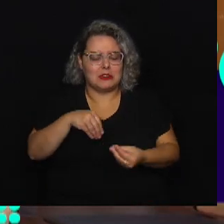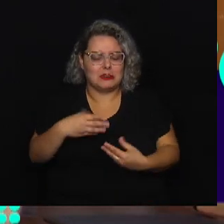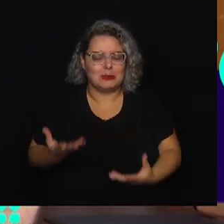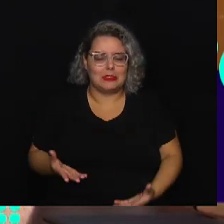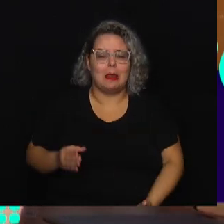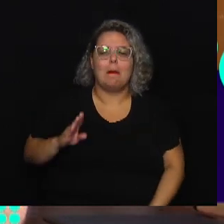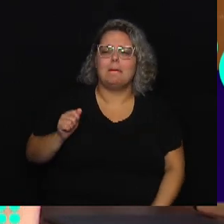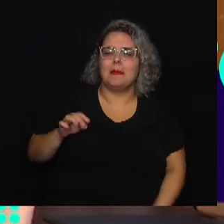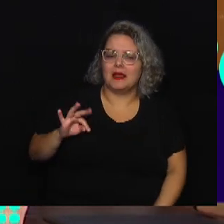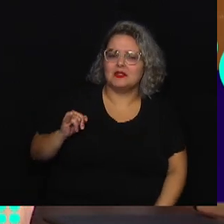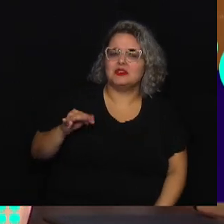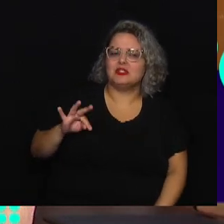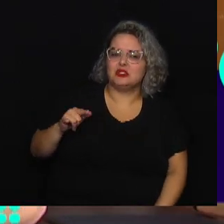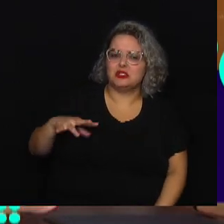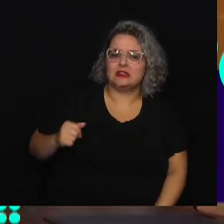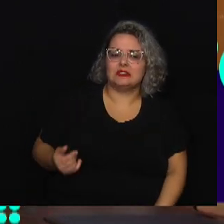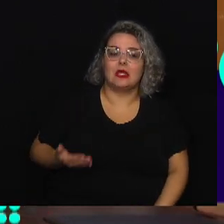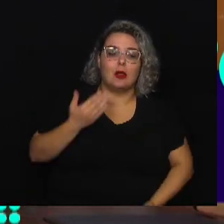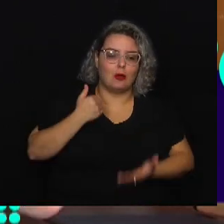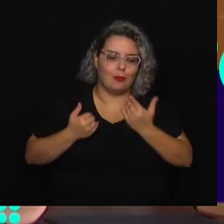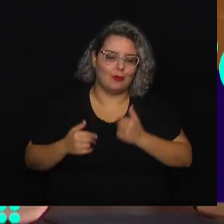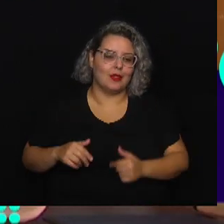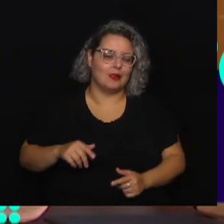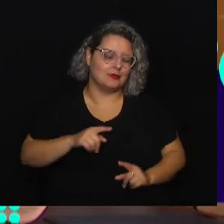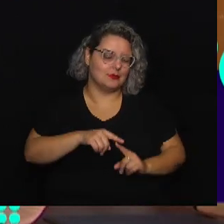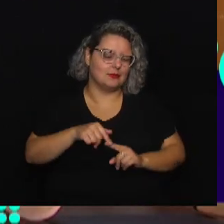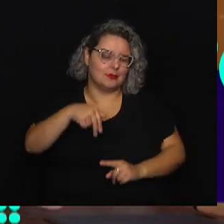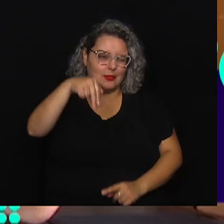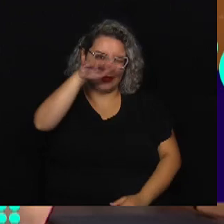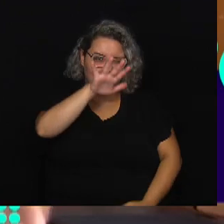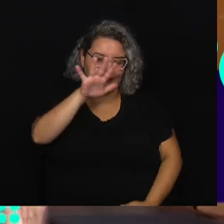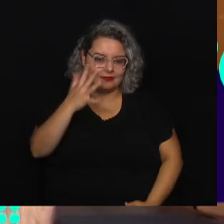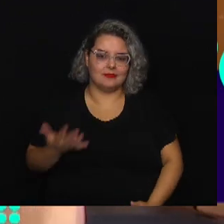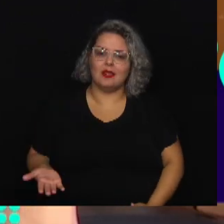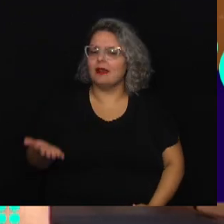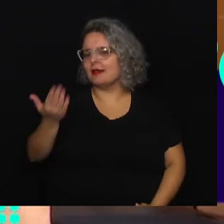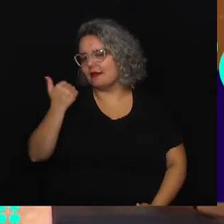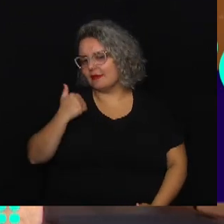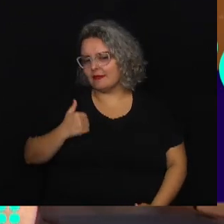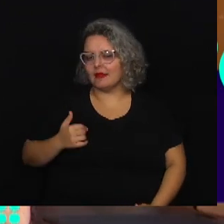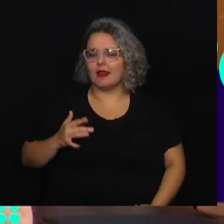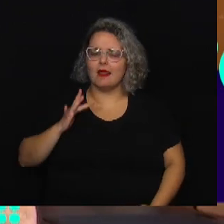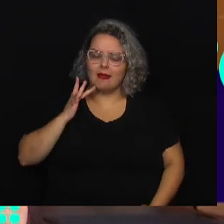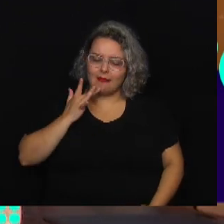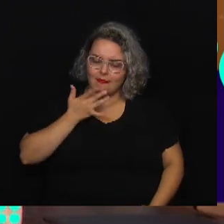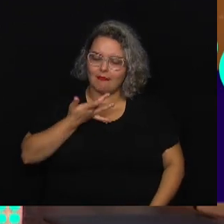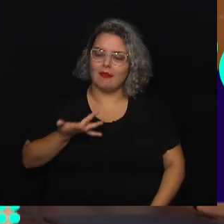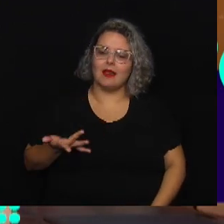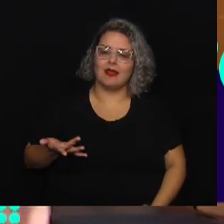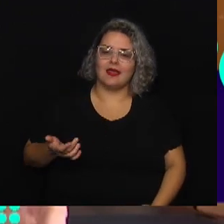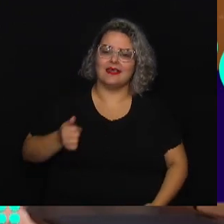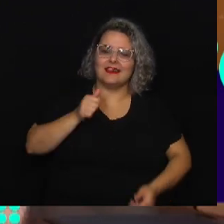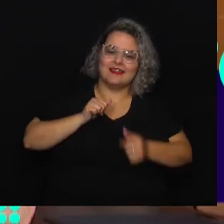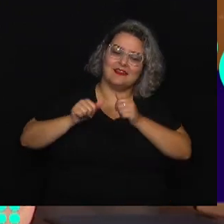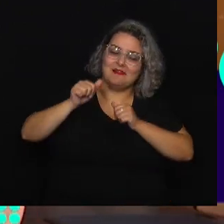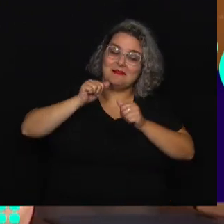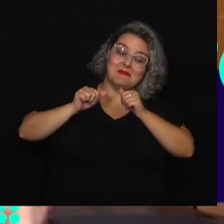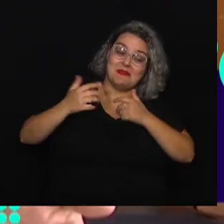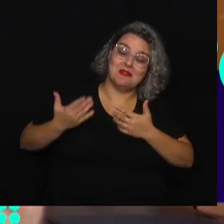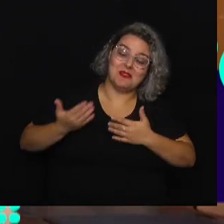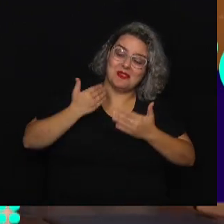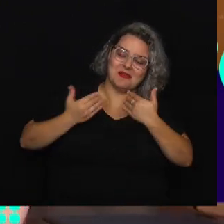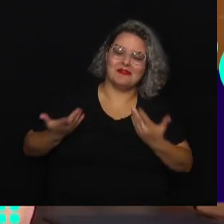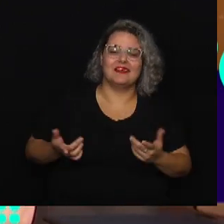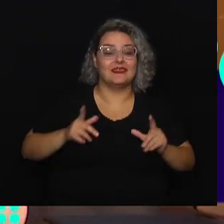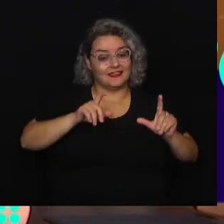estilo nordestina, então venham aqui, curtam essa gastronomia, essa bebedoria e as